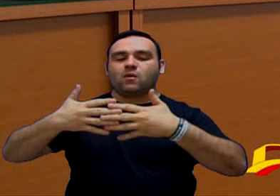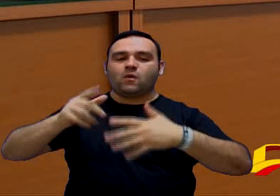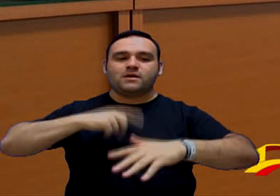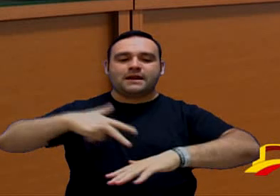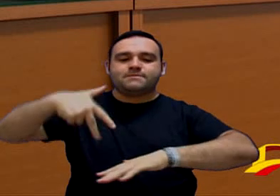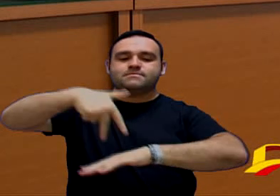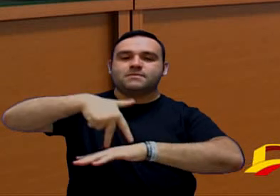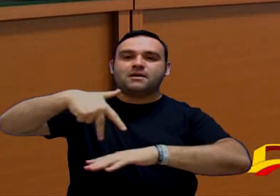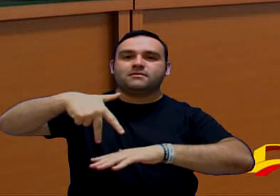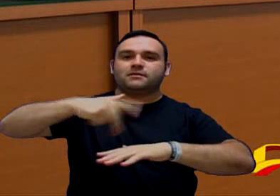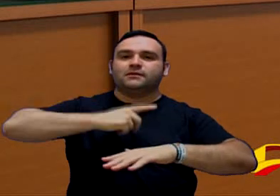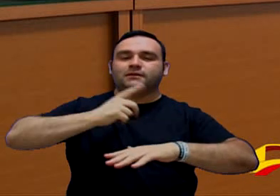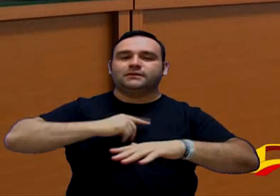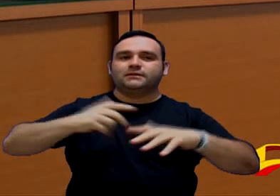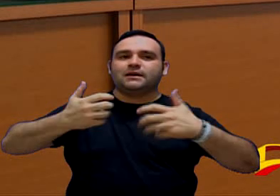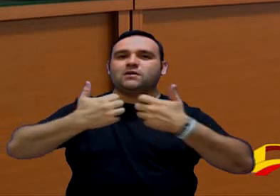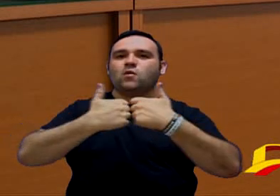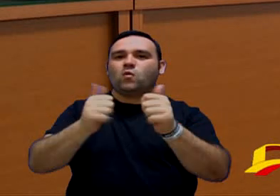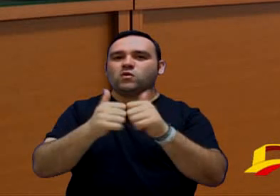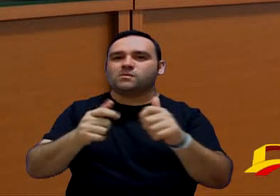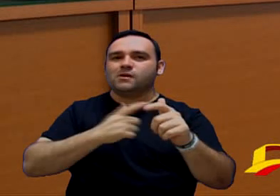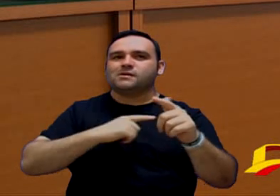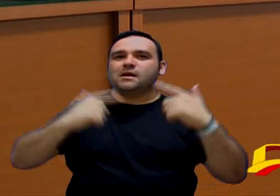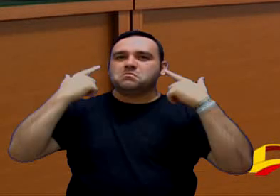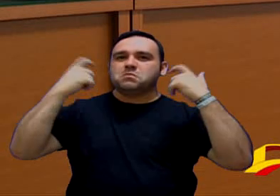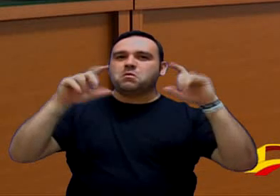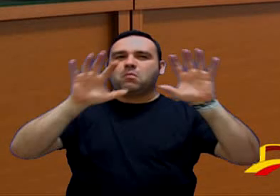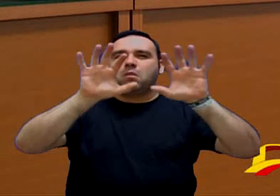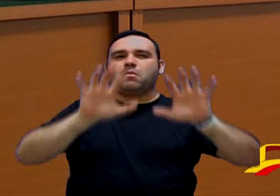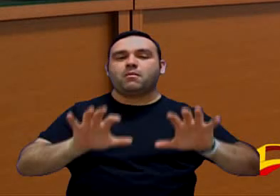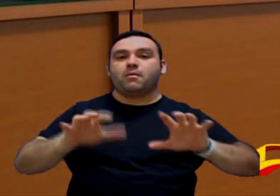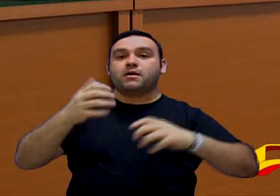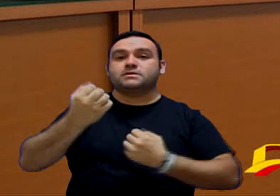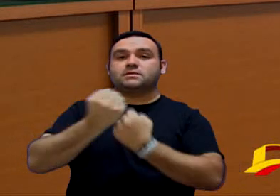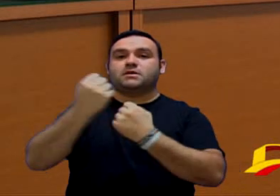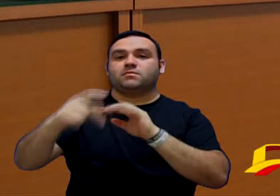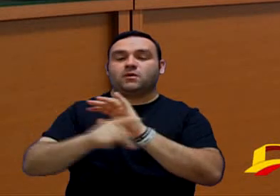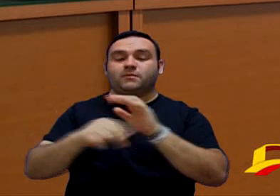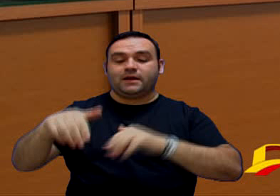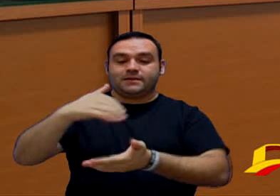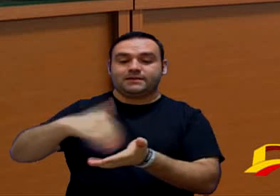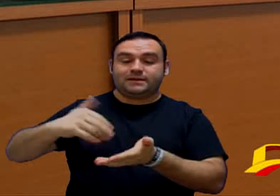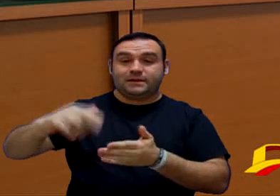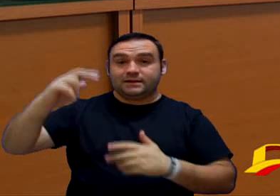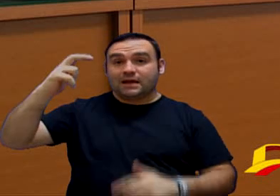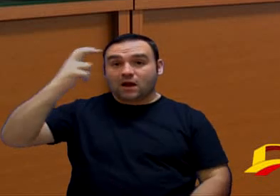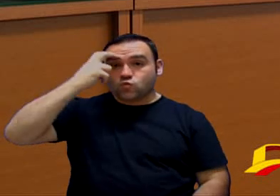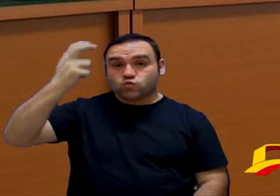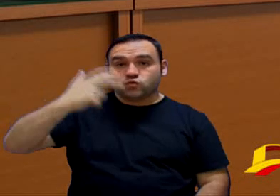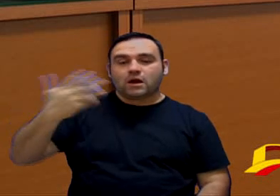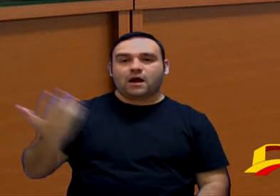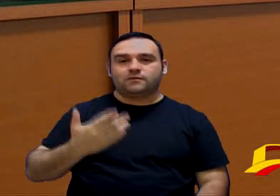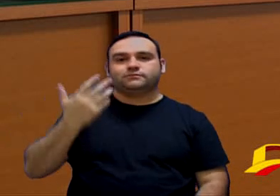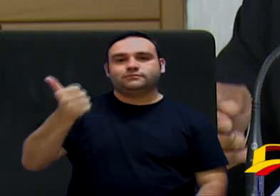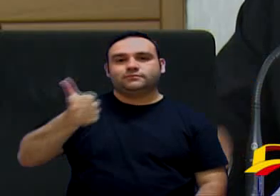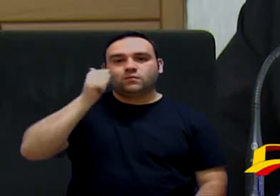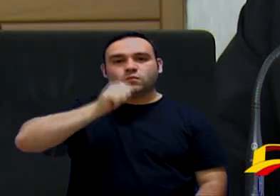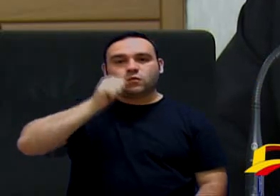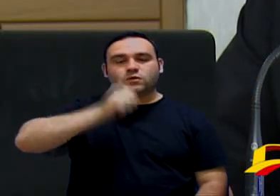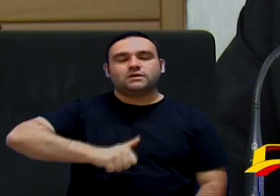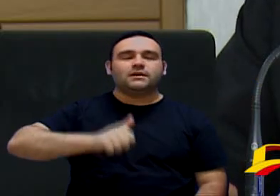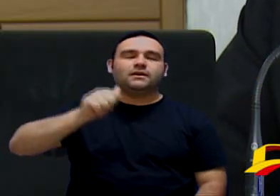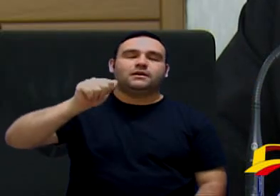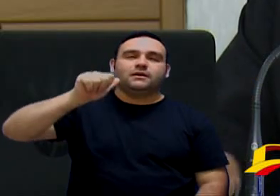trio elétrico e ônibus equipamentos de suporte para Secretaria da Cultura eu coloco em discussão com a palavra